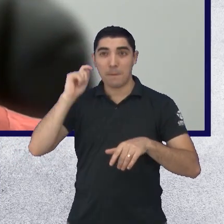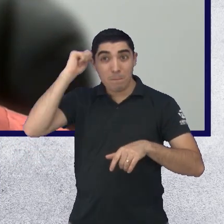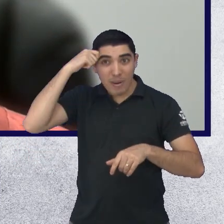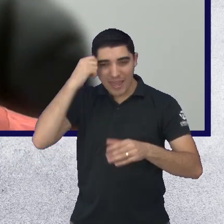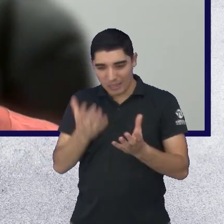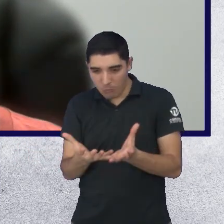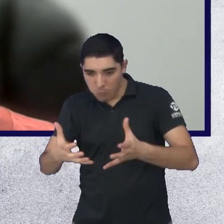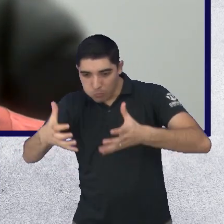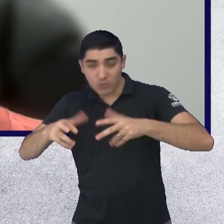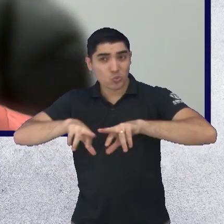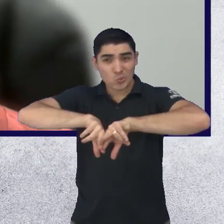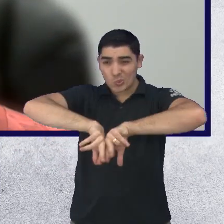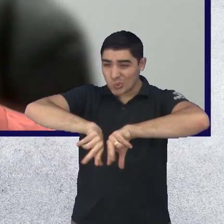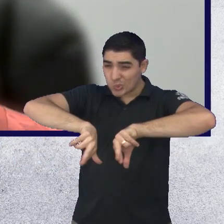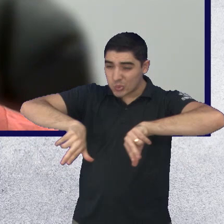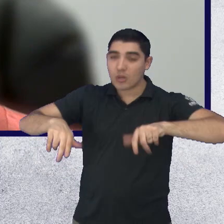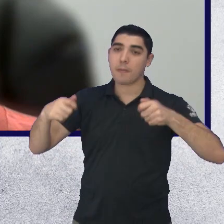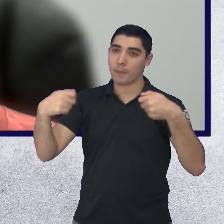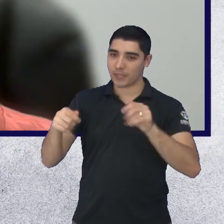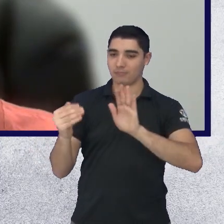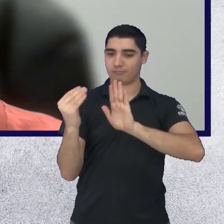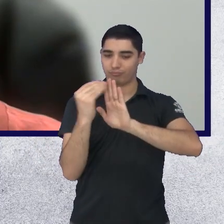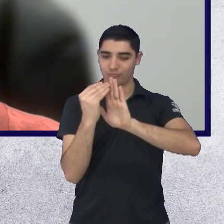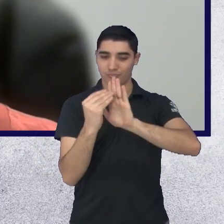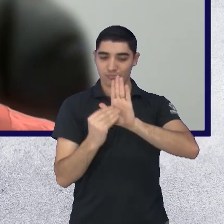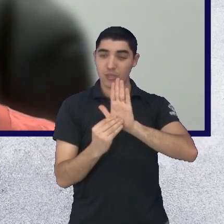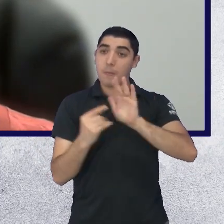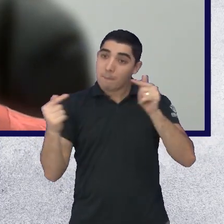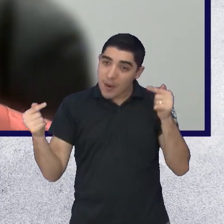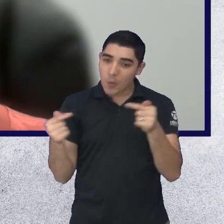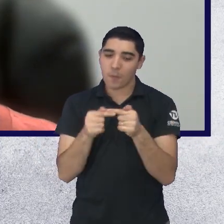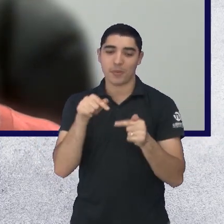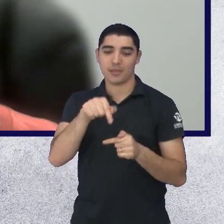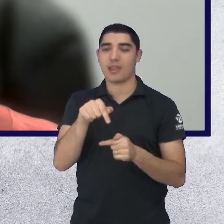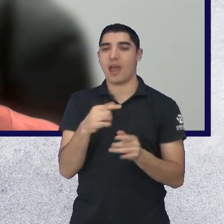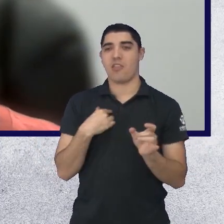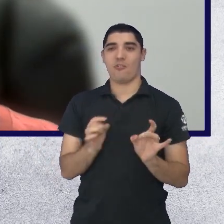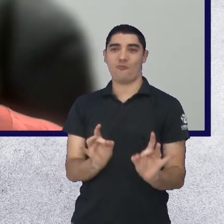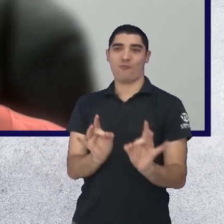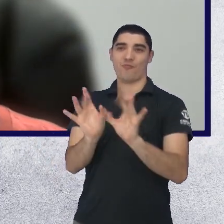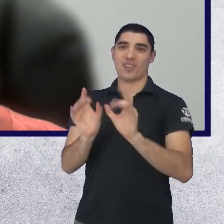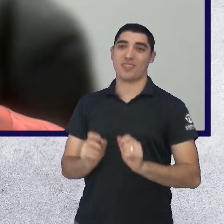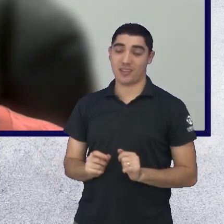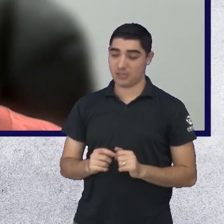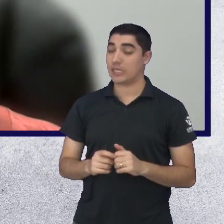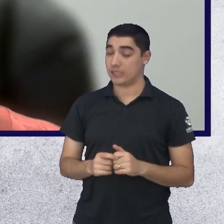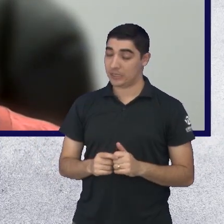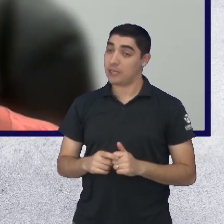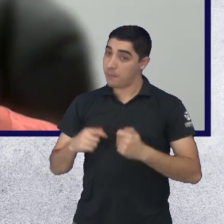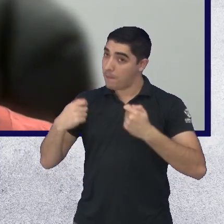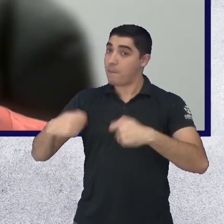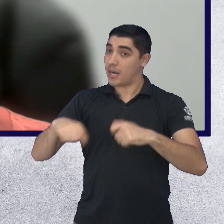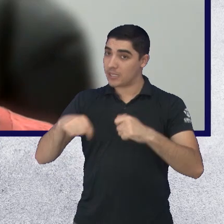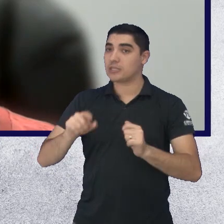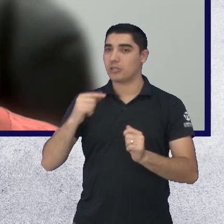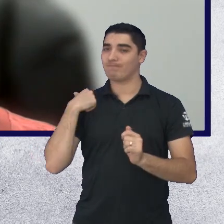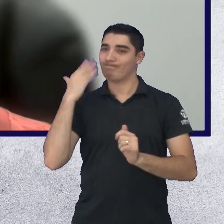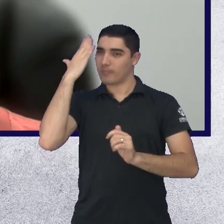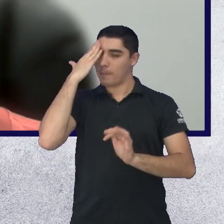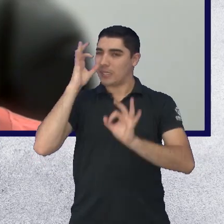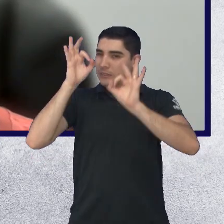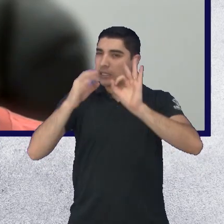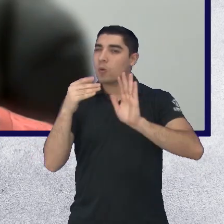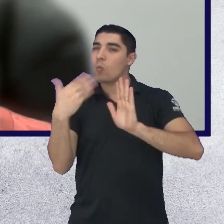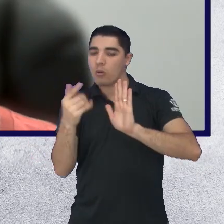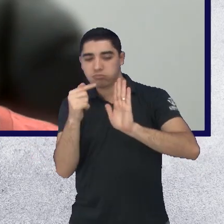o preço daquele prato ou daquele quilo de carne que ele vai servir. Então, a gente precisa saber fazer uma ficha técnica, precisa